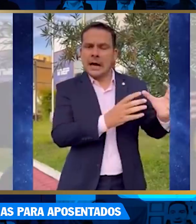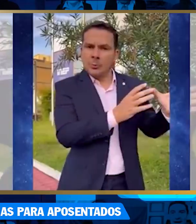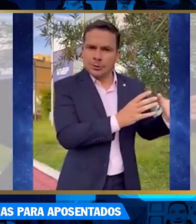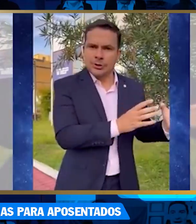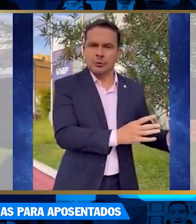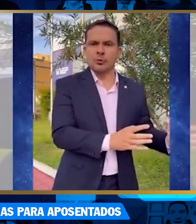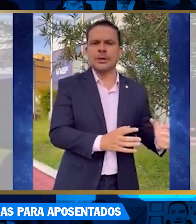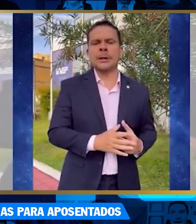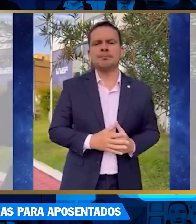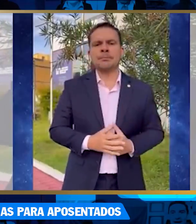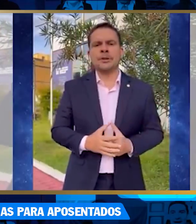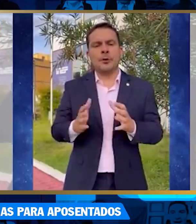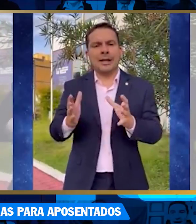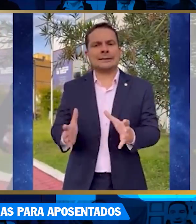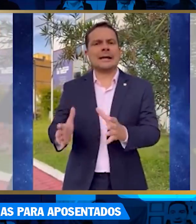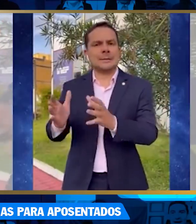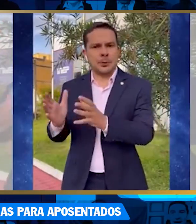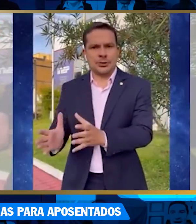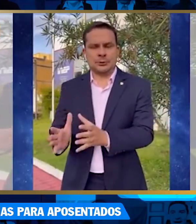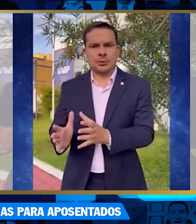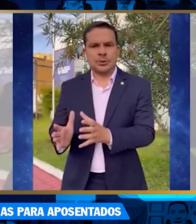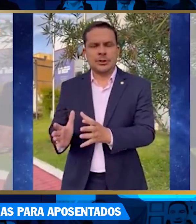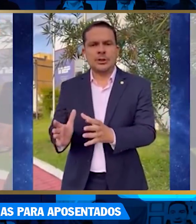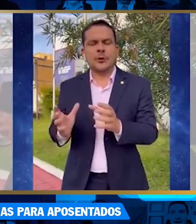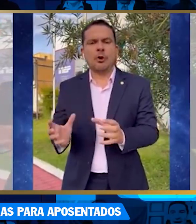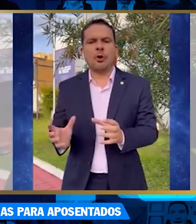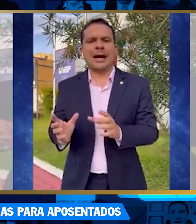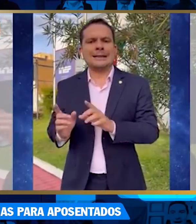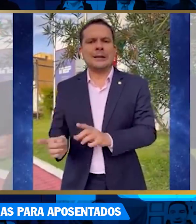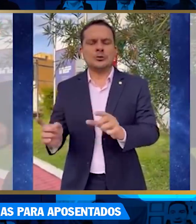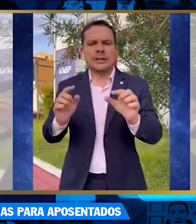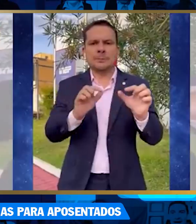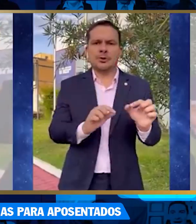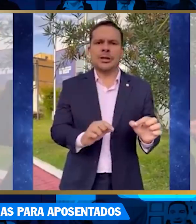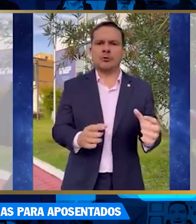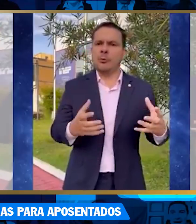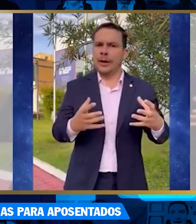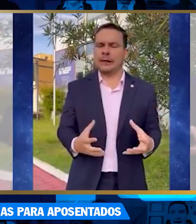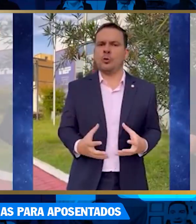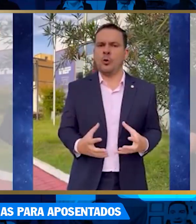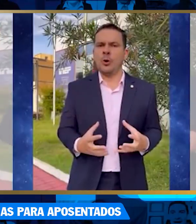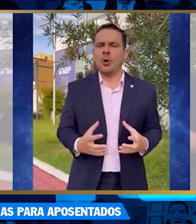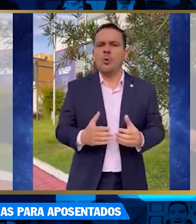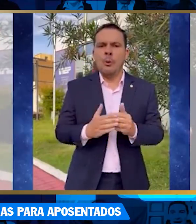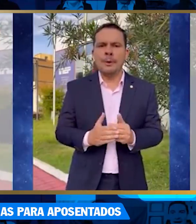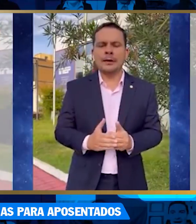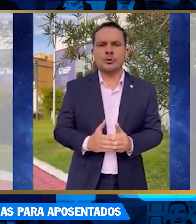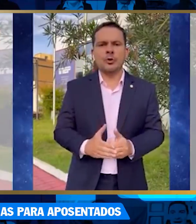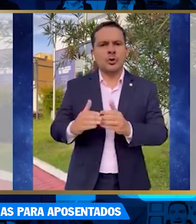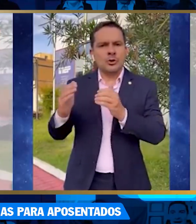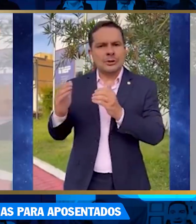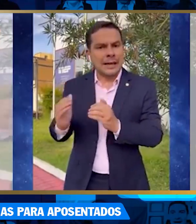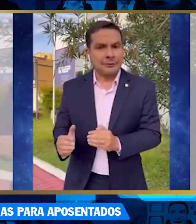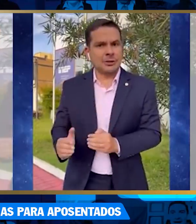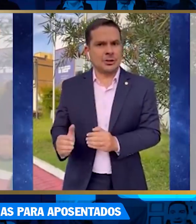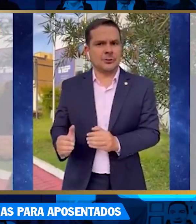casa, ao ministro da economia, e vou relatar esse projeto. E vou colocar dentro desse projeto, como relator, o aumento